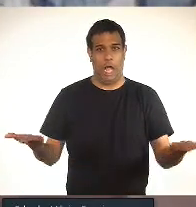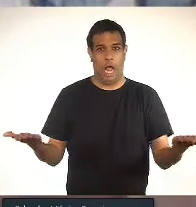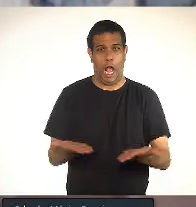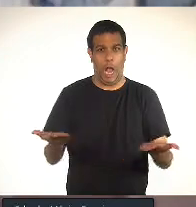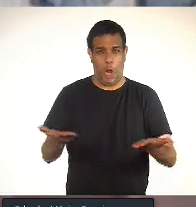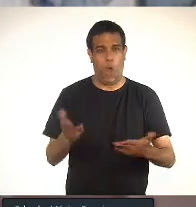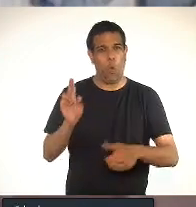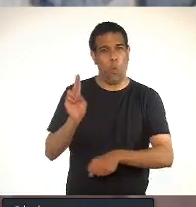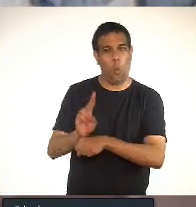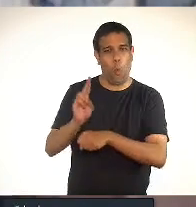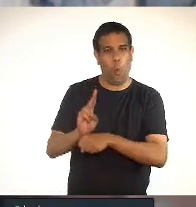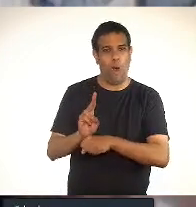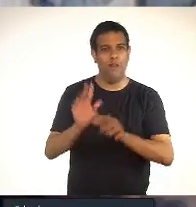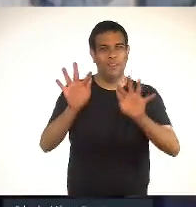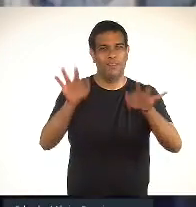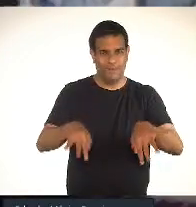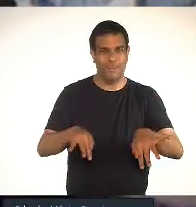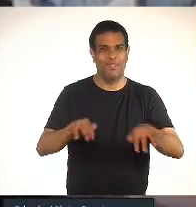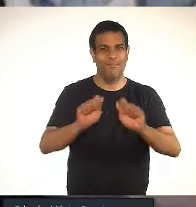expediente final.